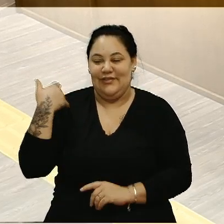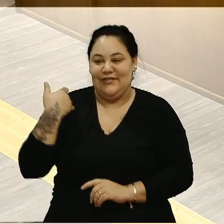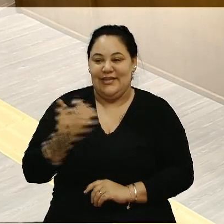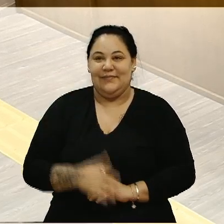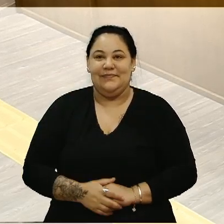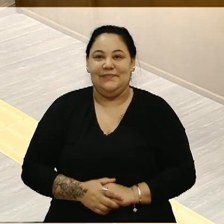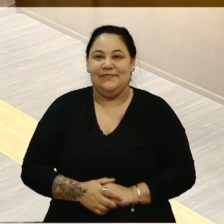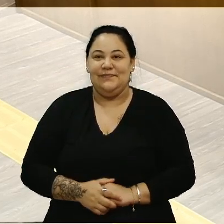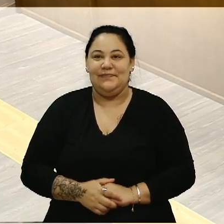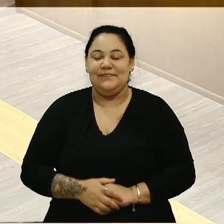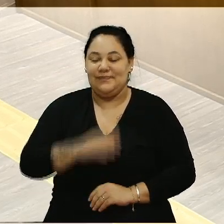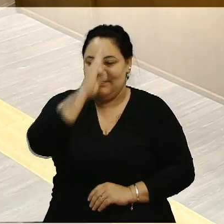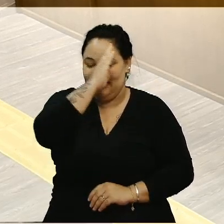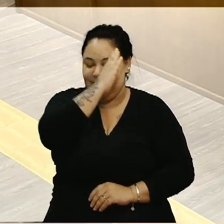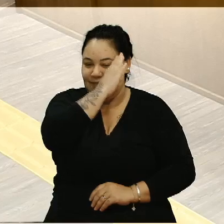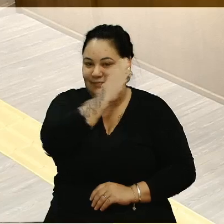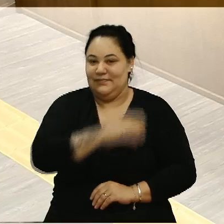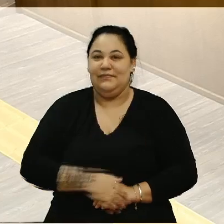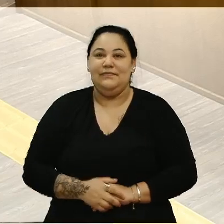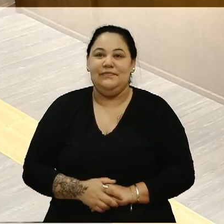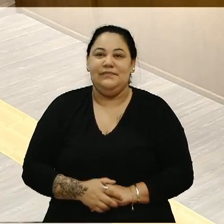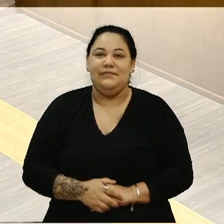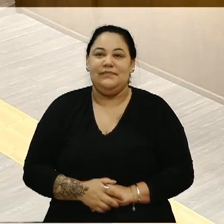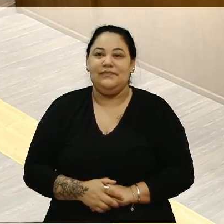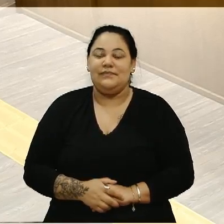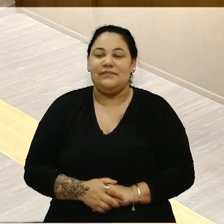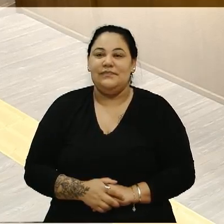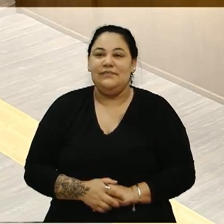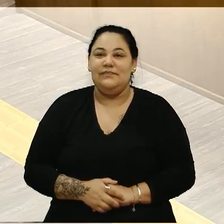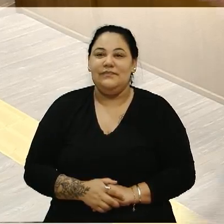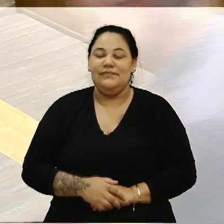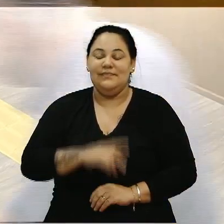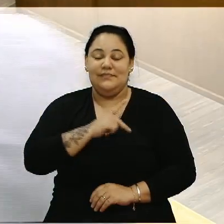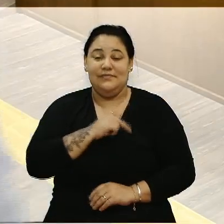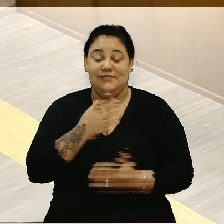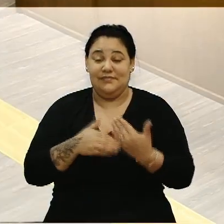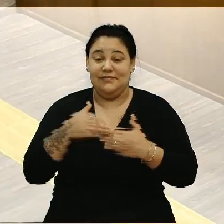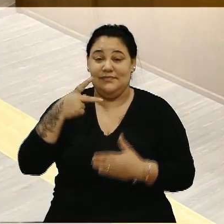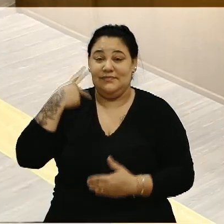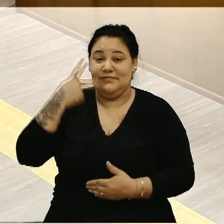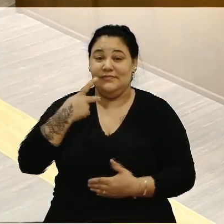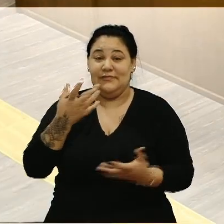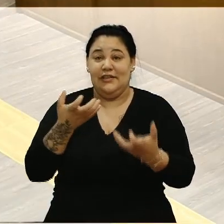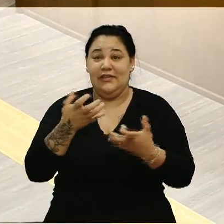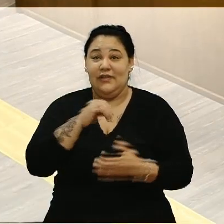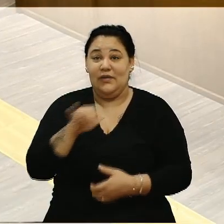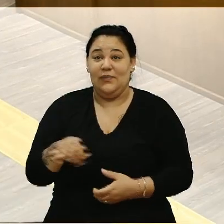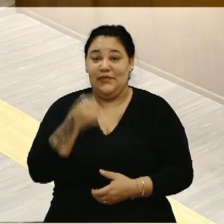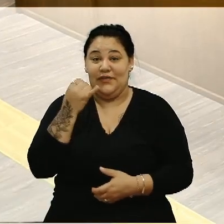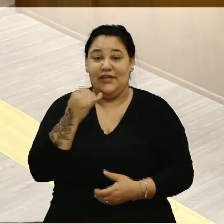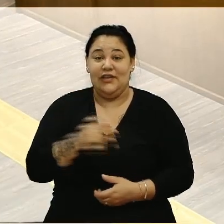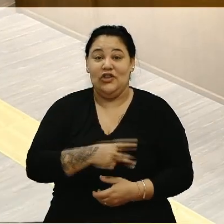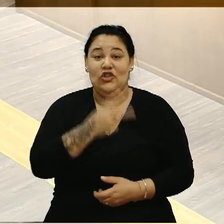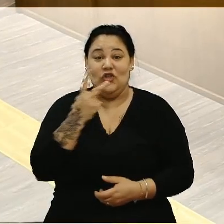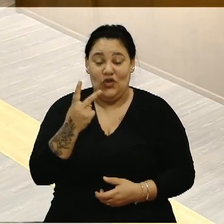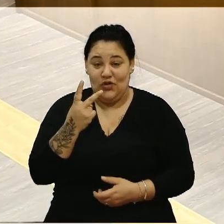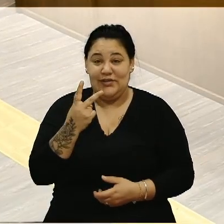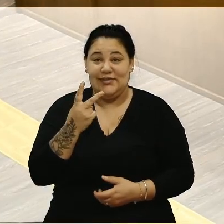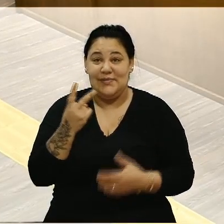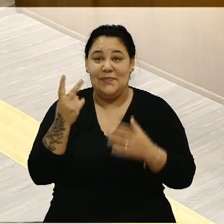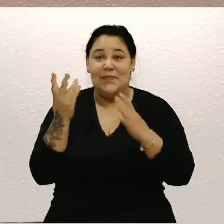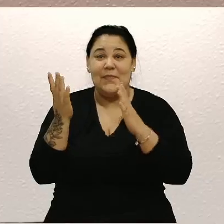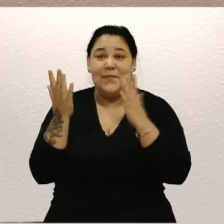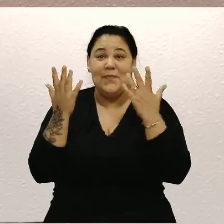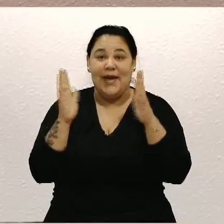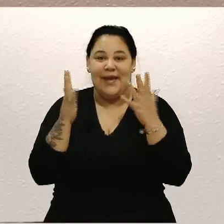com a palavra. Bom dia, senhora presidente, senhoras e senhores vereadores. E eu também quero aproveitar para fazer 2 votos de congratulação. Um, o